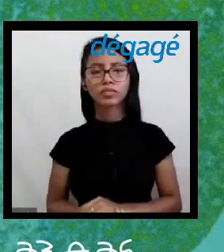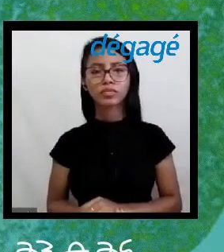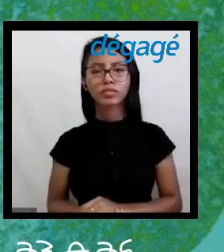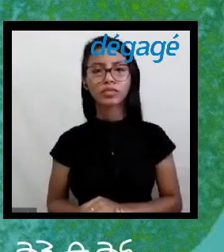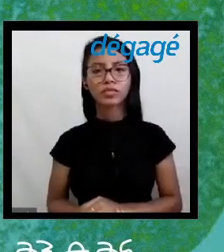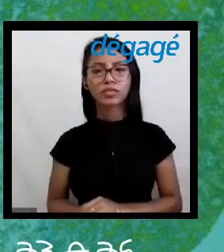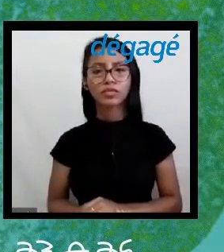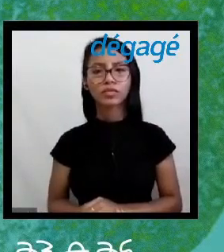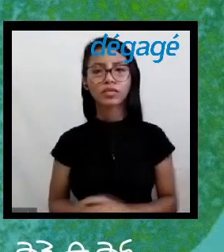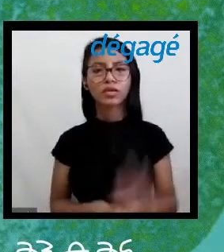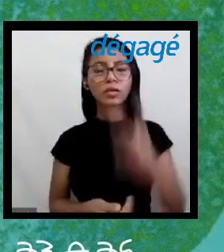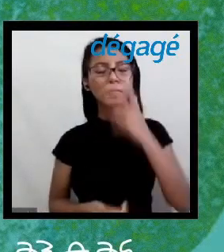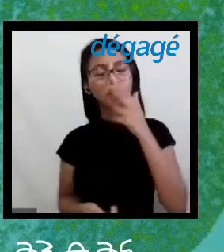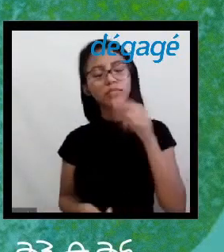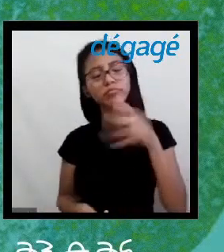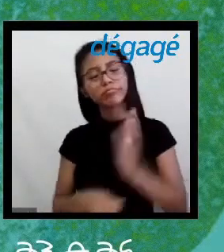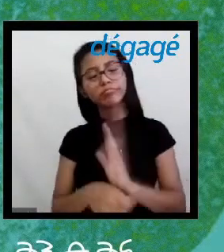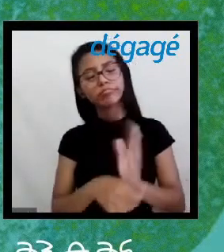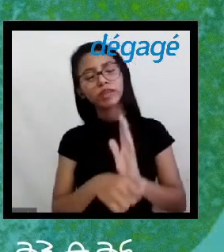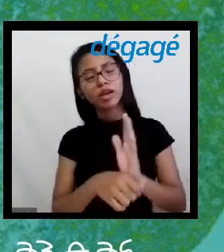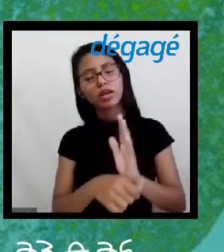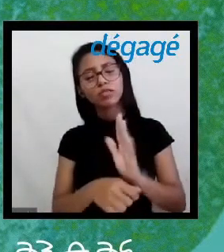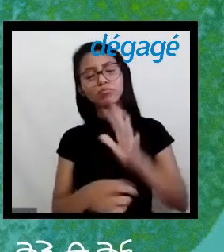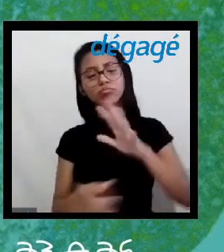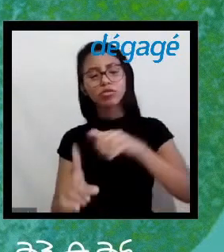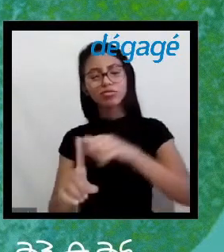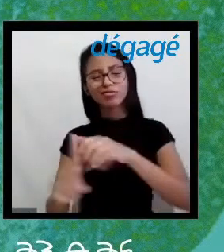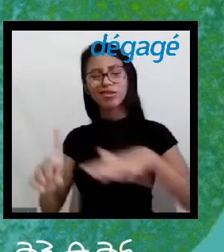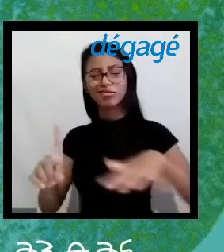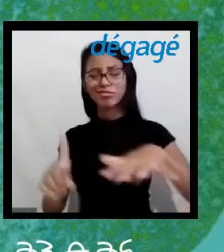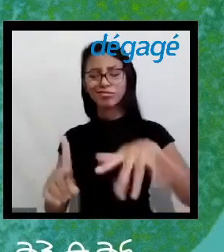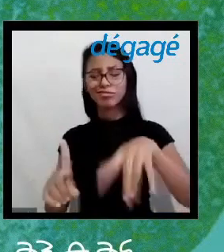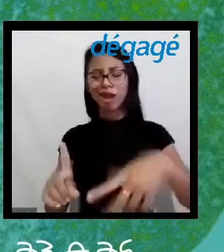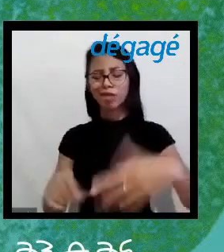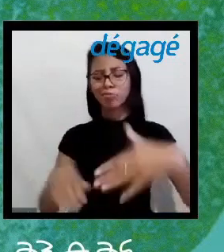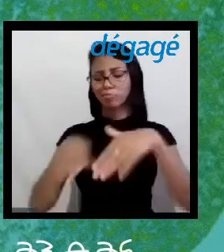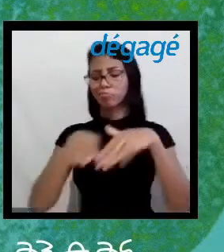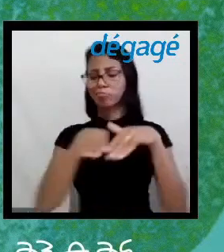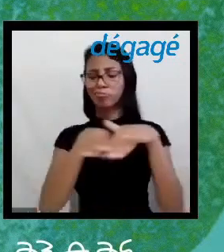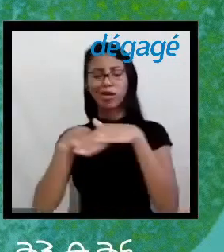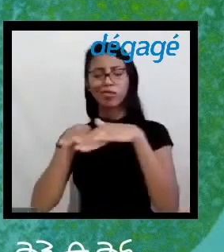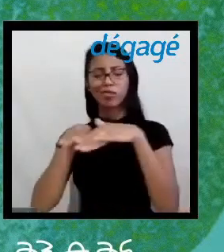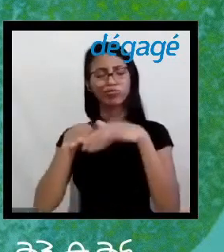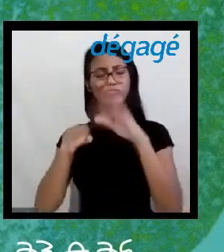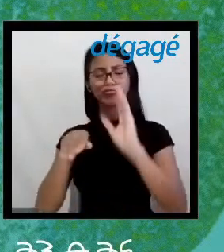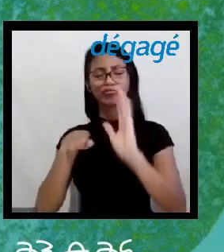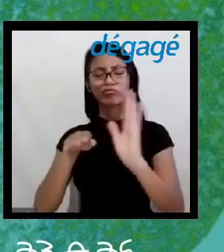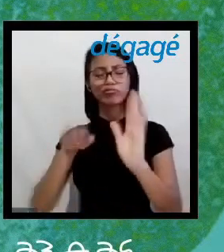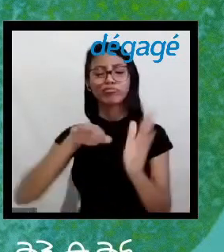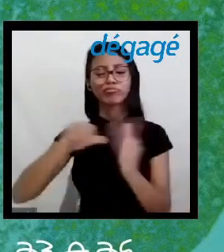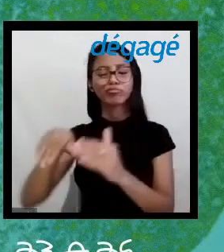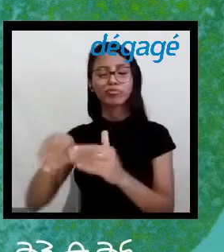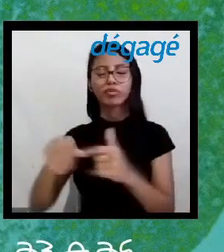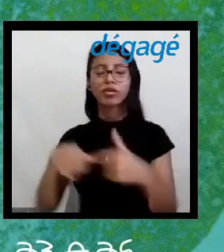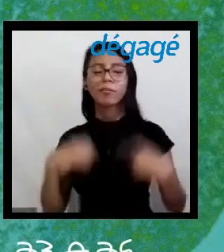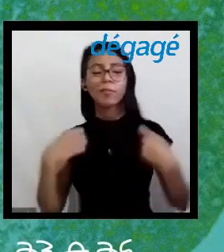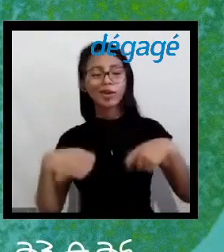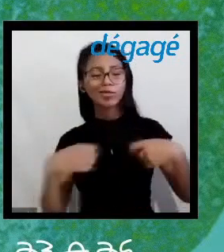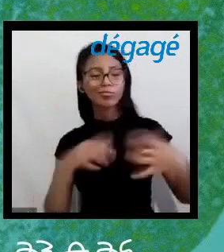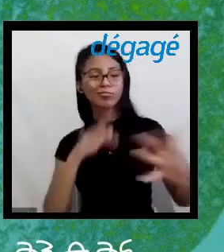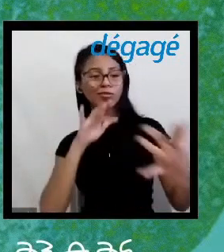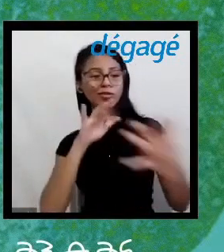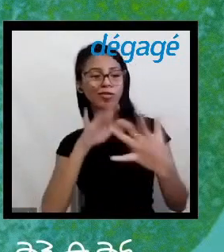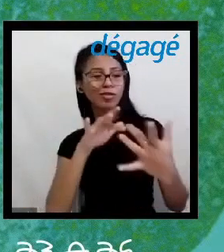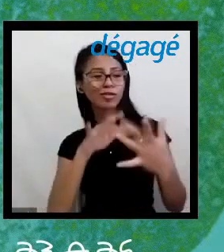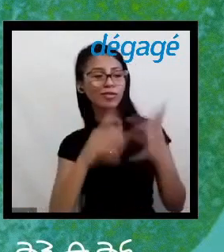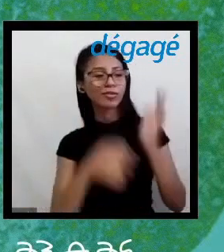mundo com aquela dinâmica que acontecia naquele filme, porque eram momentos